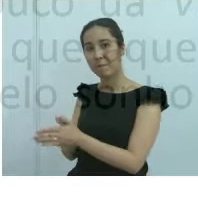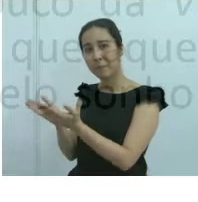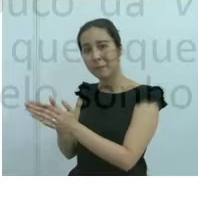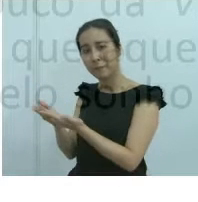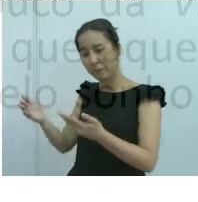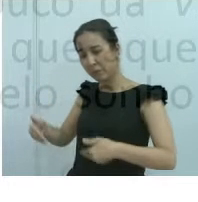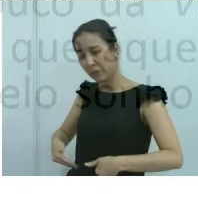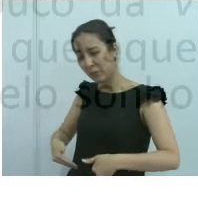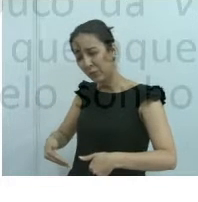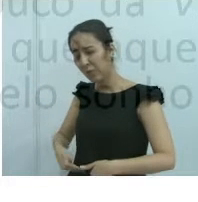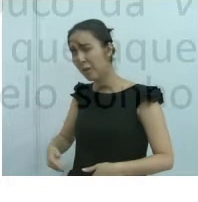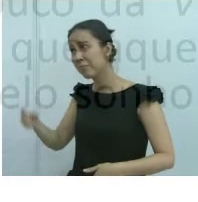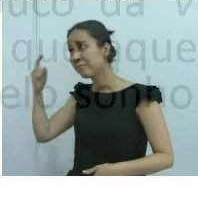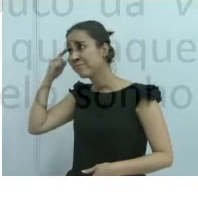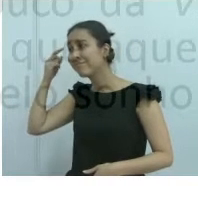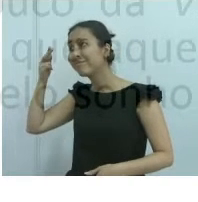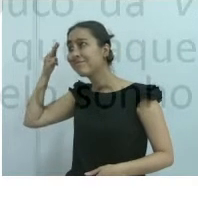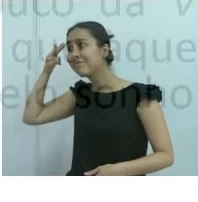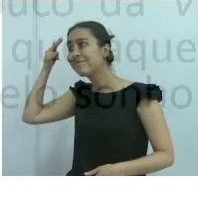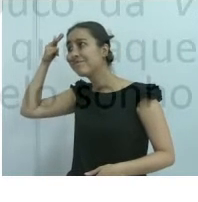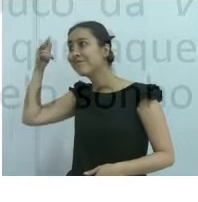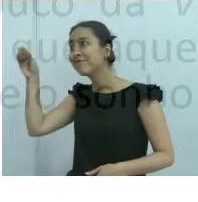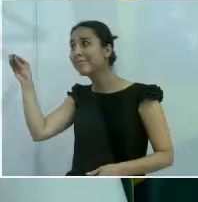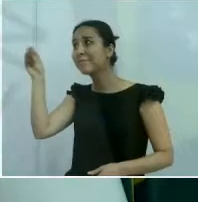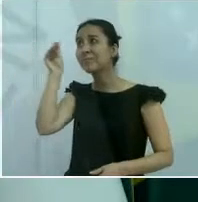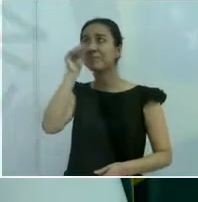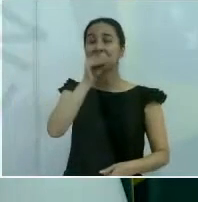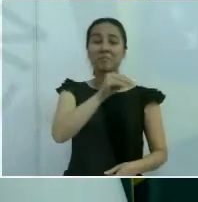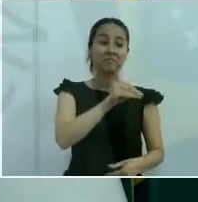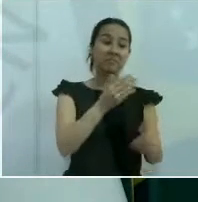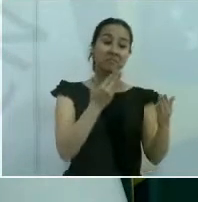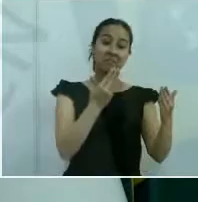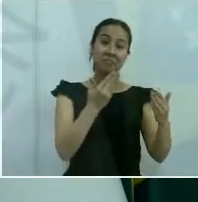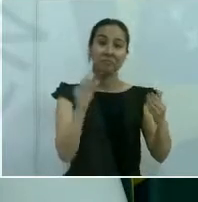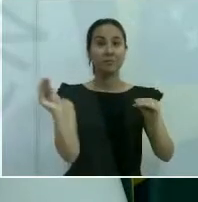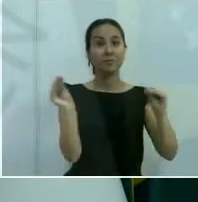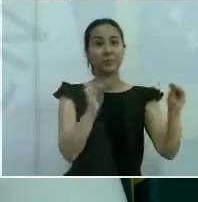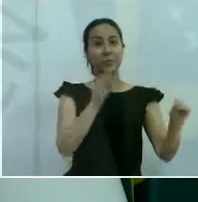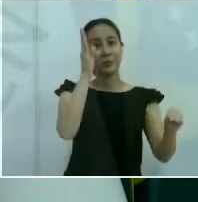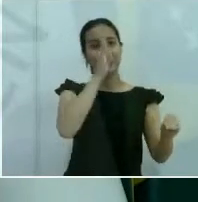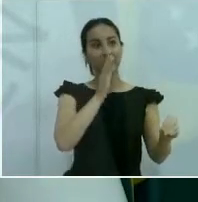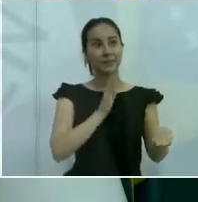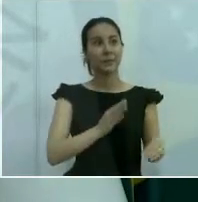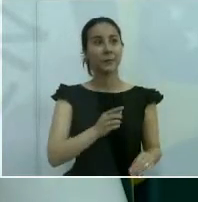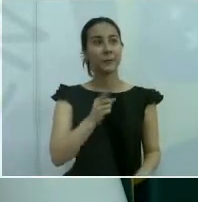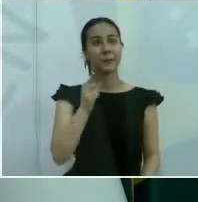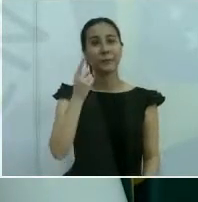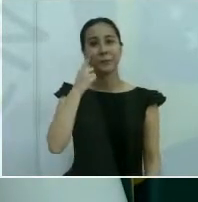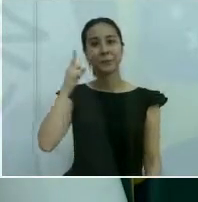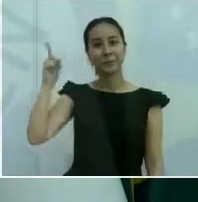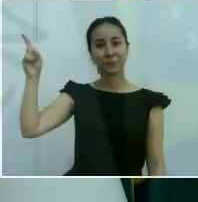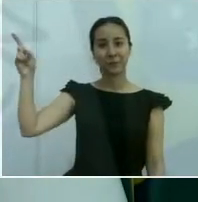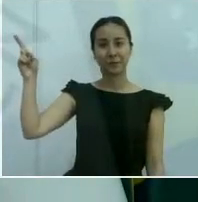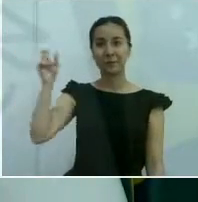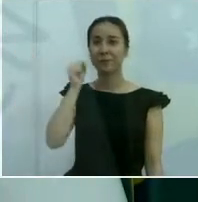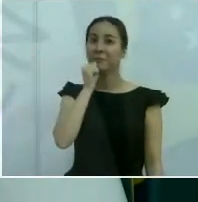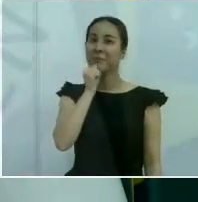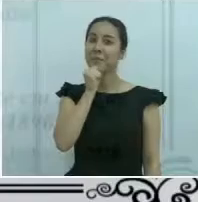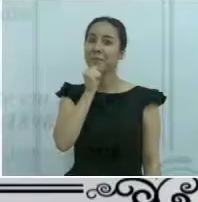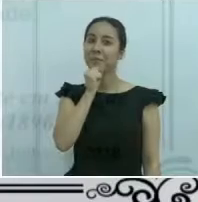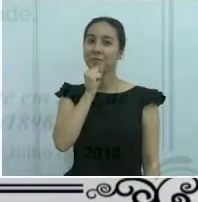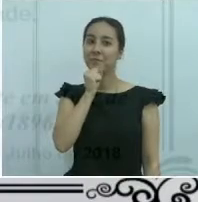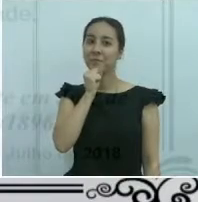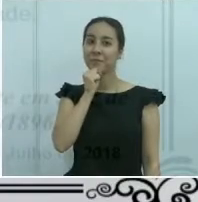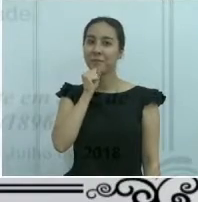sonho ea incerteza de cá esse era o nono ea nona geovane ea